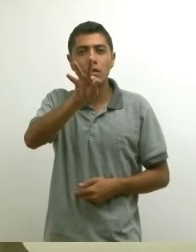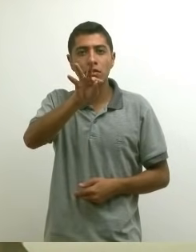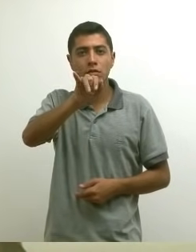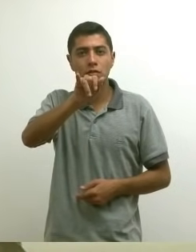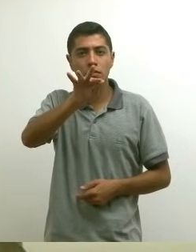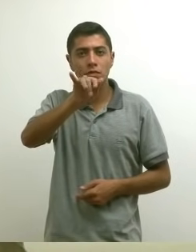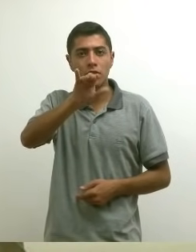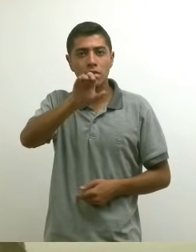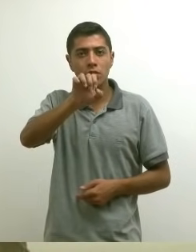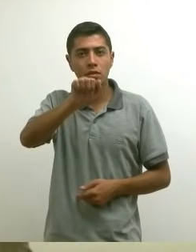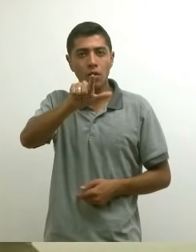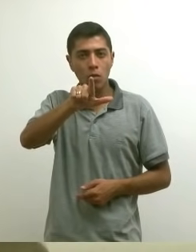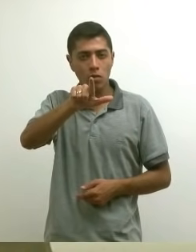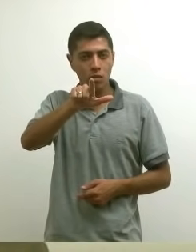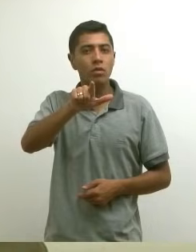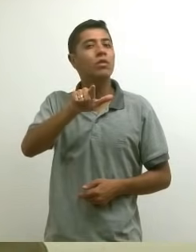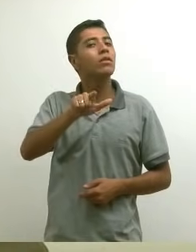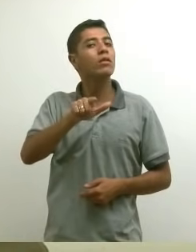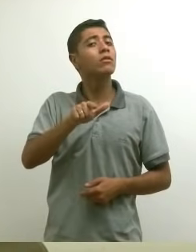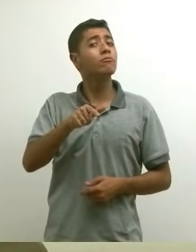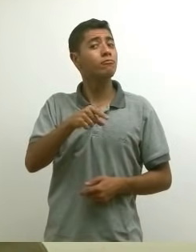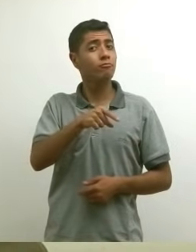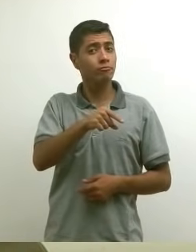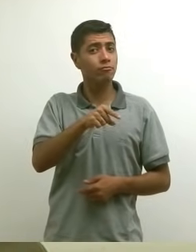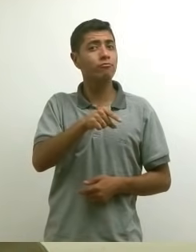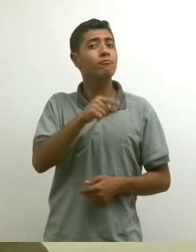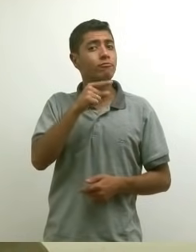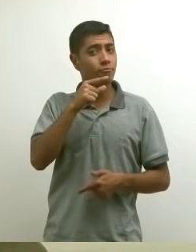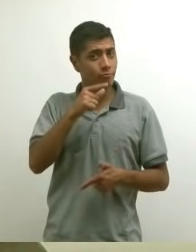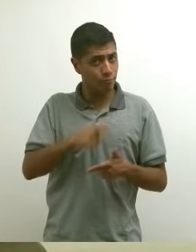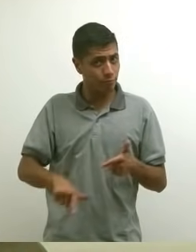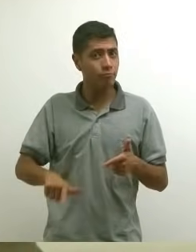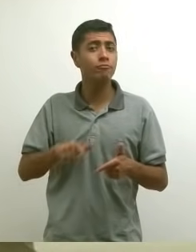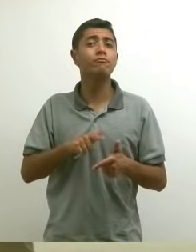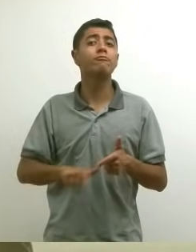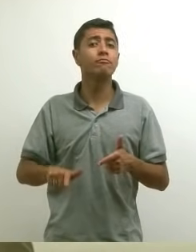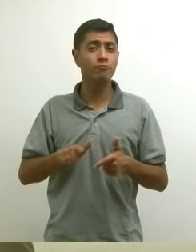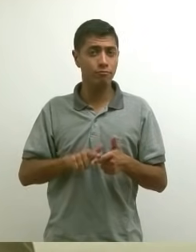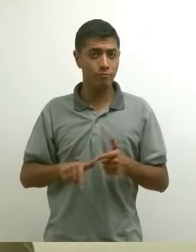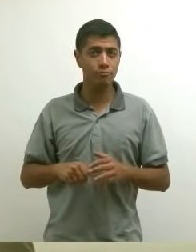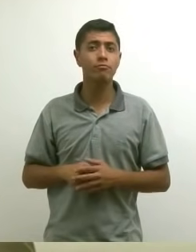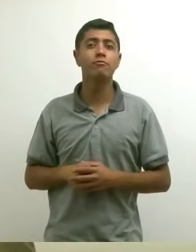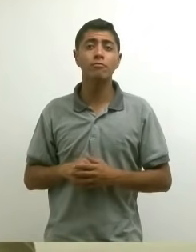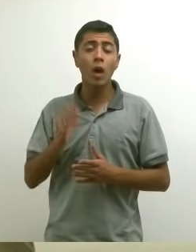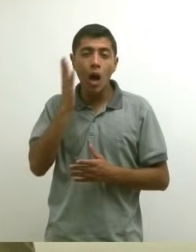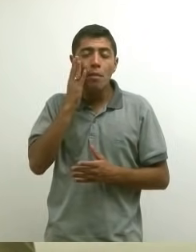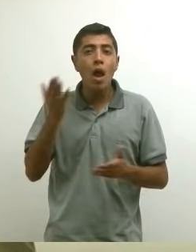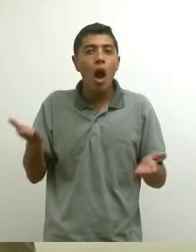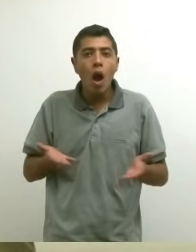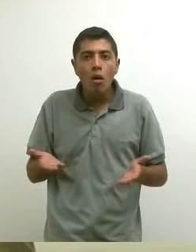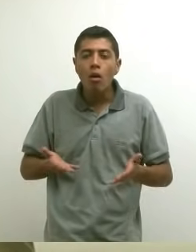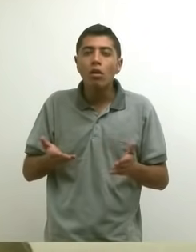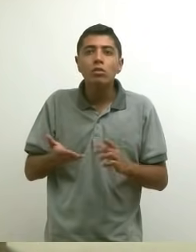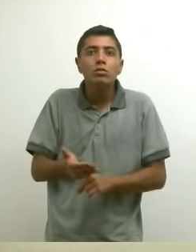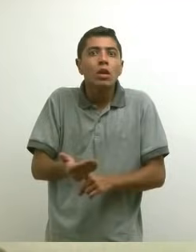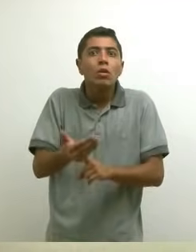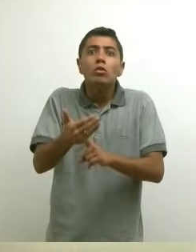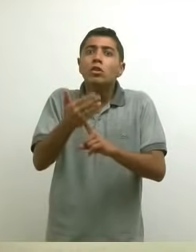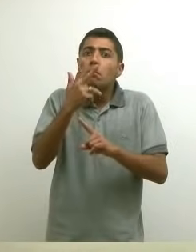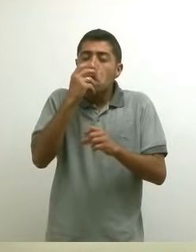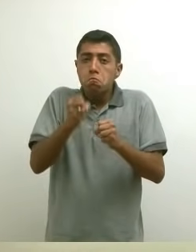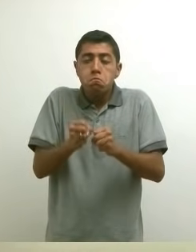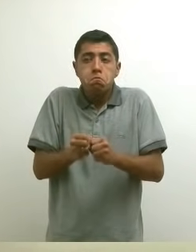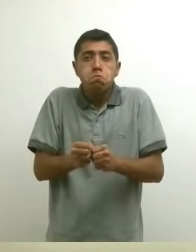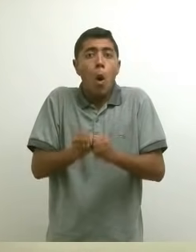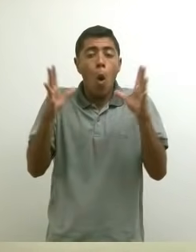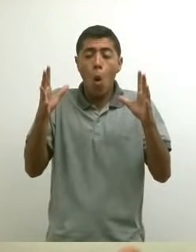nós estamos vivendo uma explosão de tecnologia sem precedentes é o ser humano